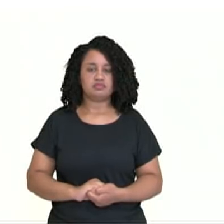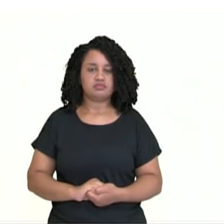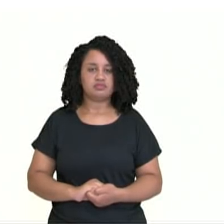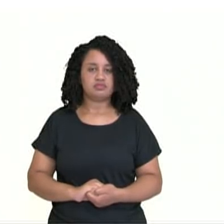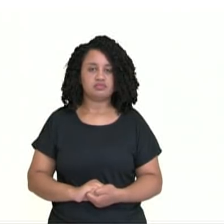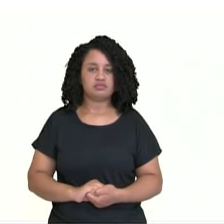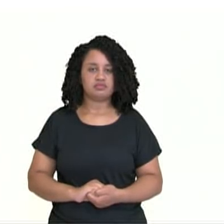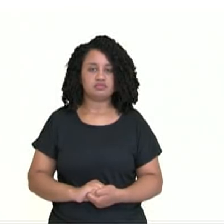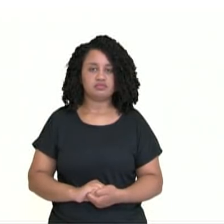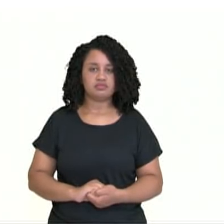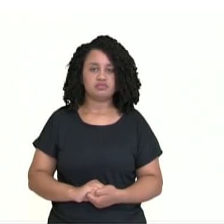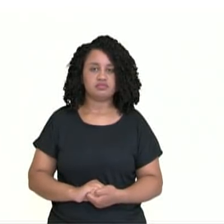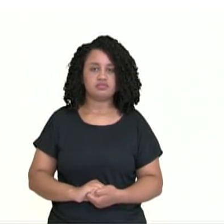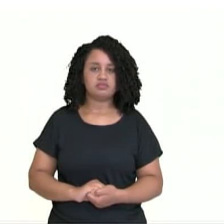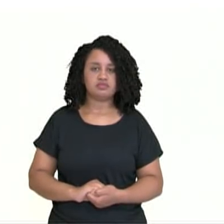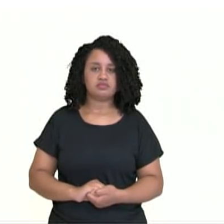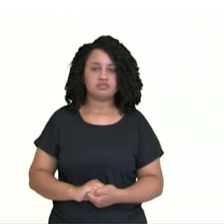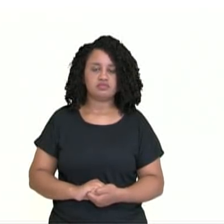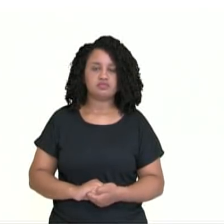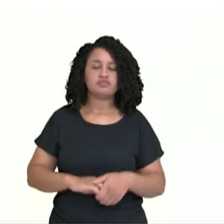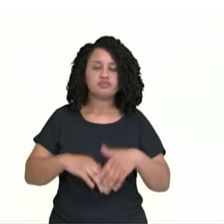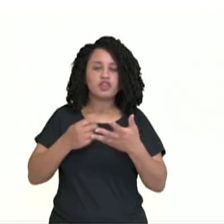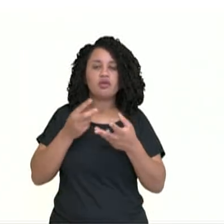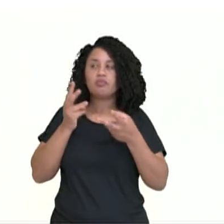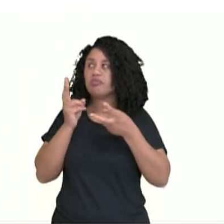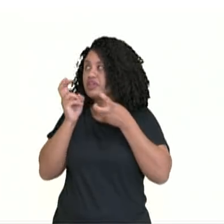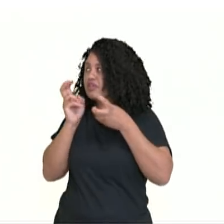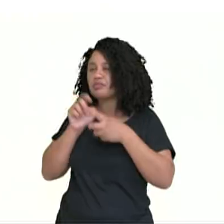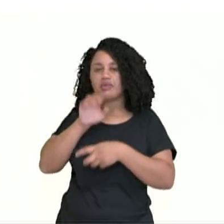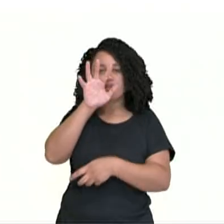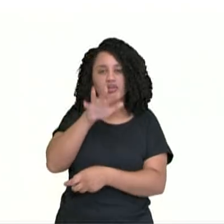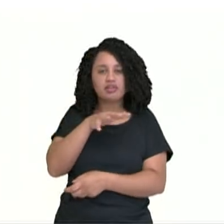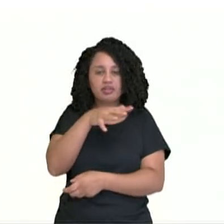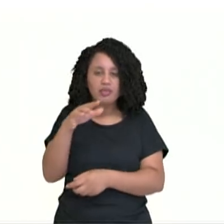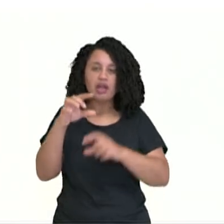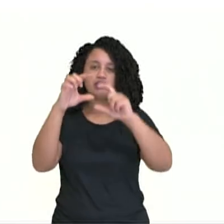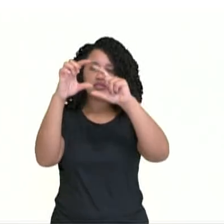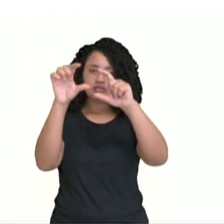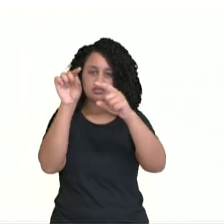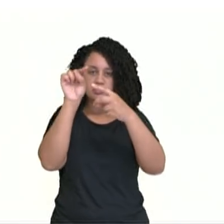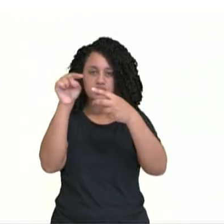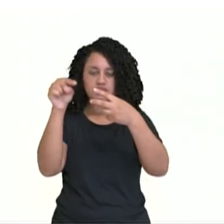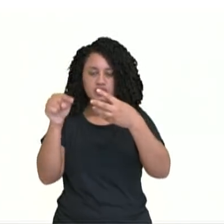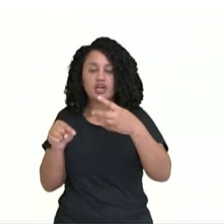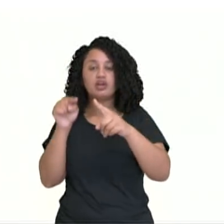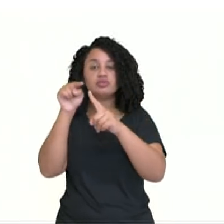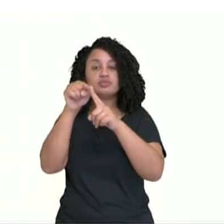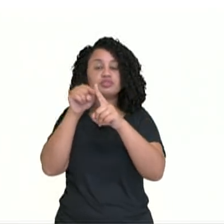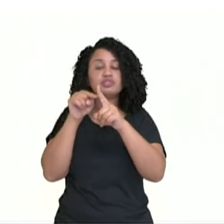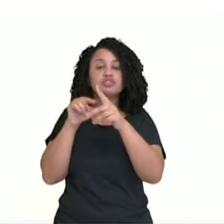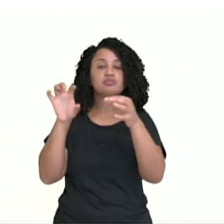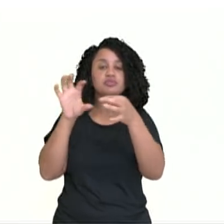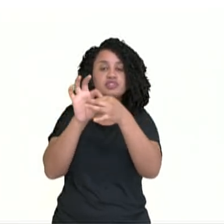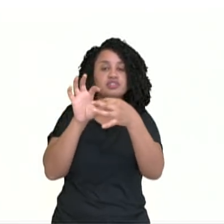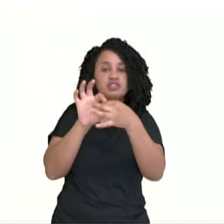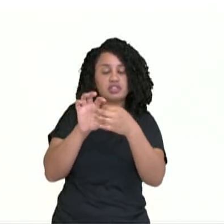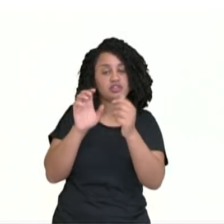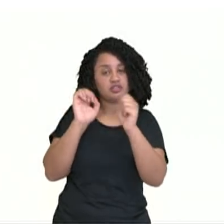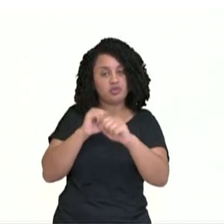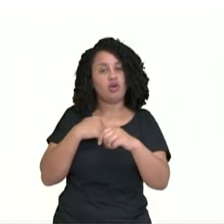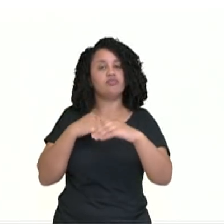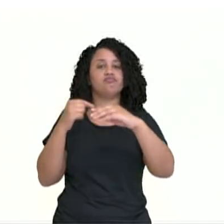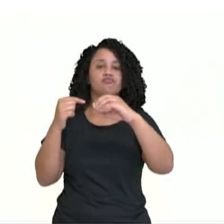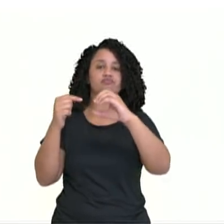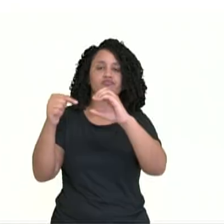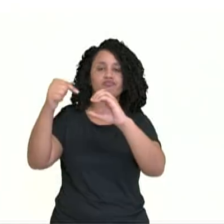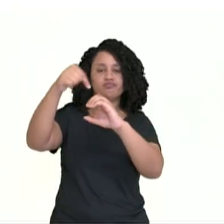uma tripla e uma simples, ou 2 ligações covalentes duplas. Então, essas são as possibilidades, tá